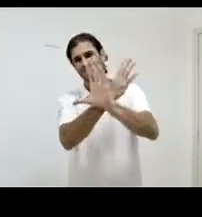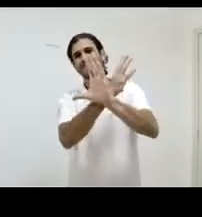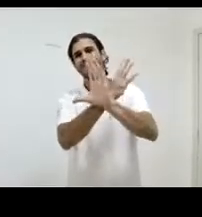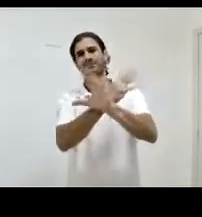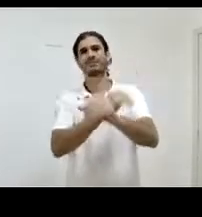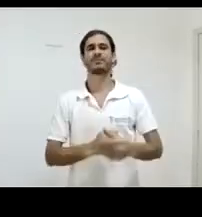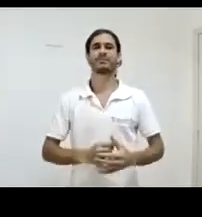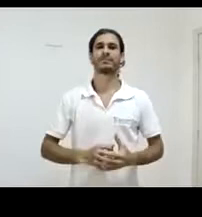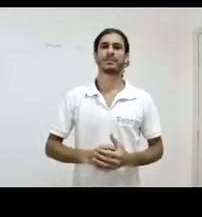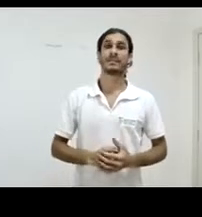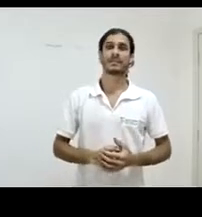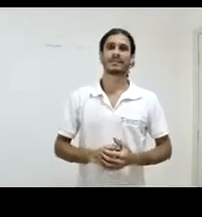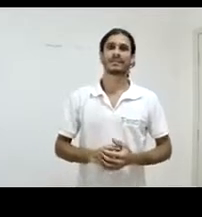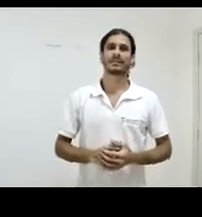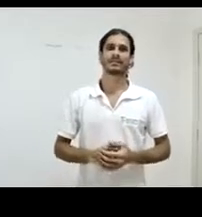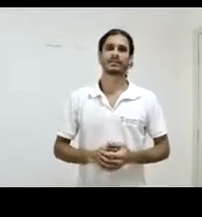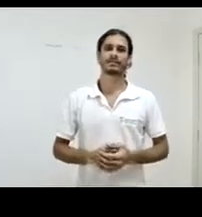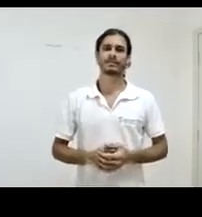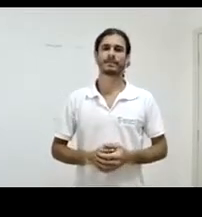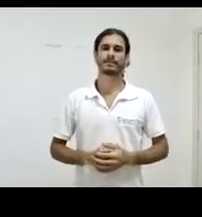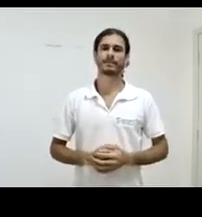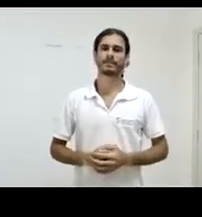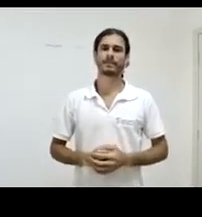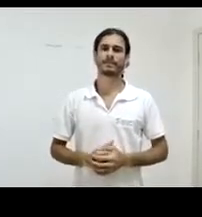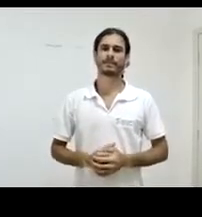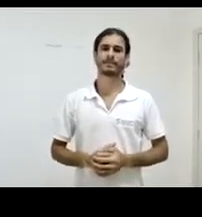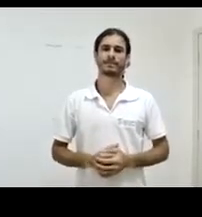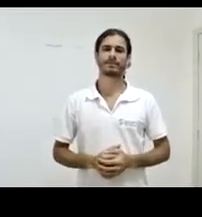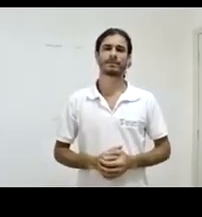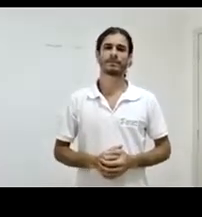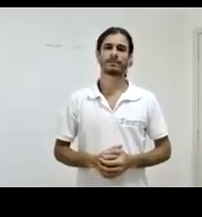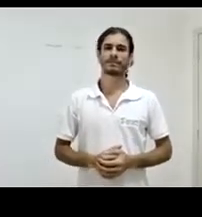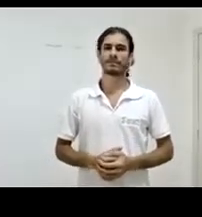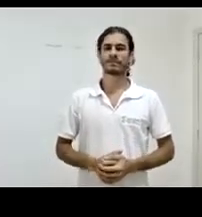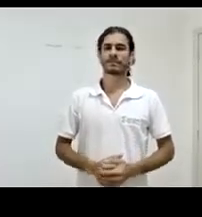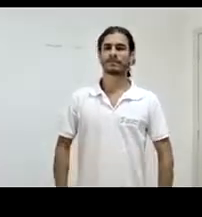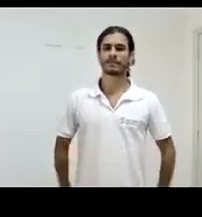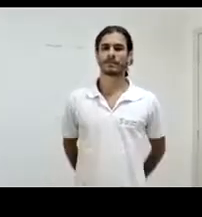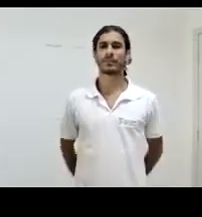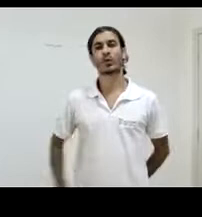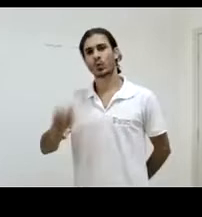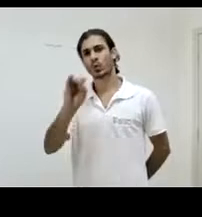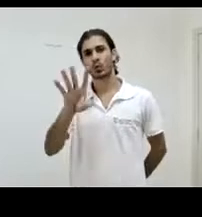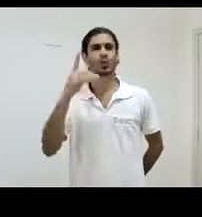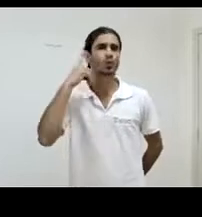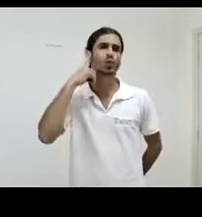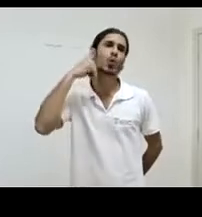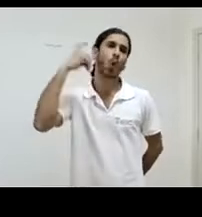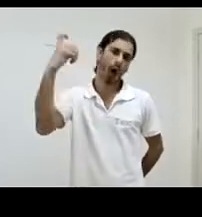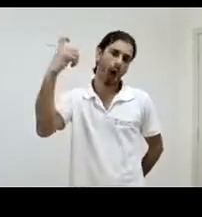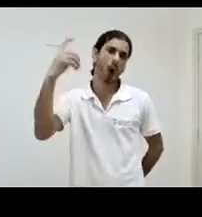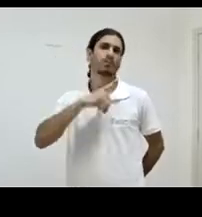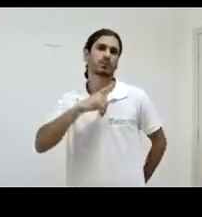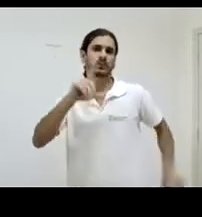tela dela e perde a imagem dela. Tranquilo, vamos. Bom, começando, né, como